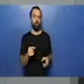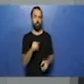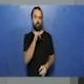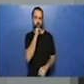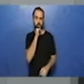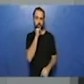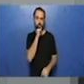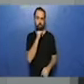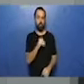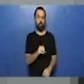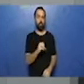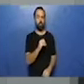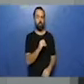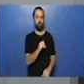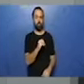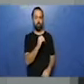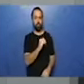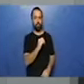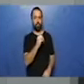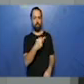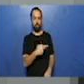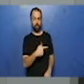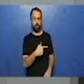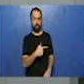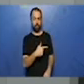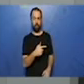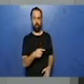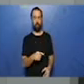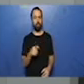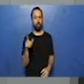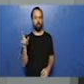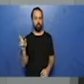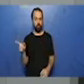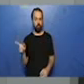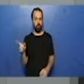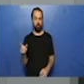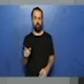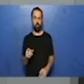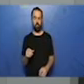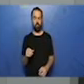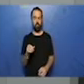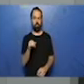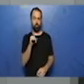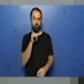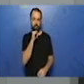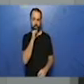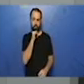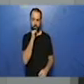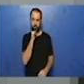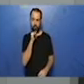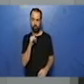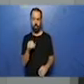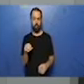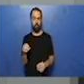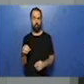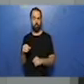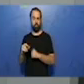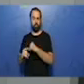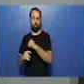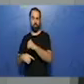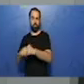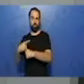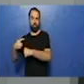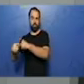oxigênio que a gente respira, ou ela pode ser composta, formada por átomos diferentes ligados entre eles, mas